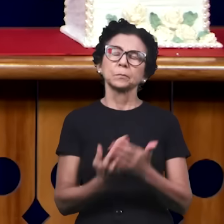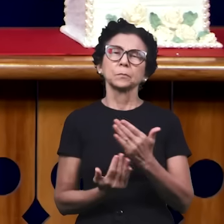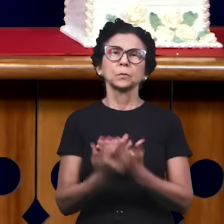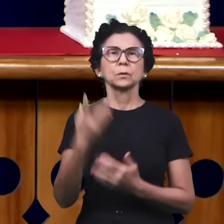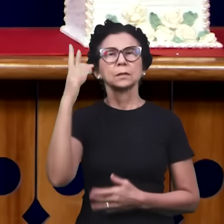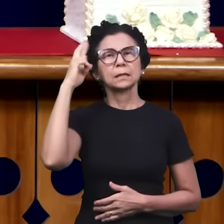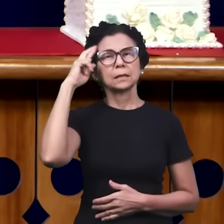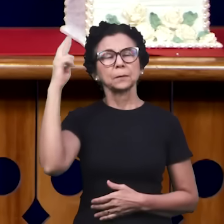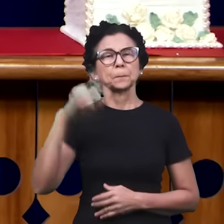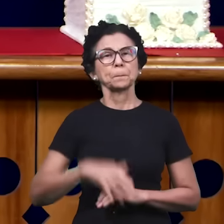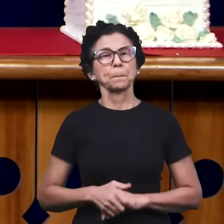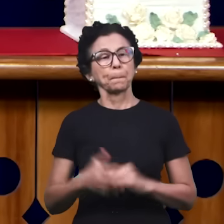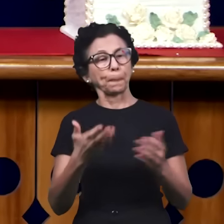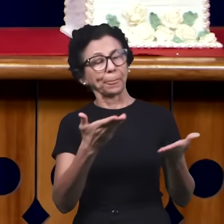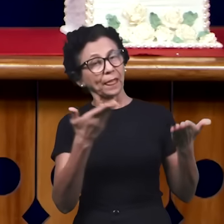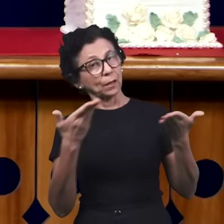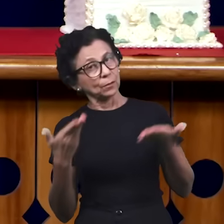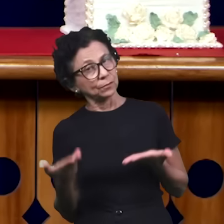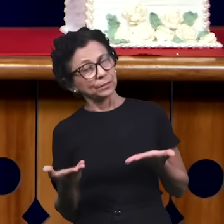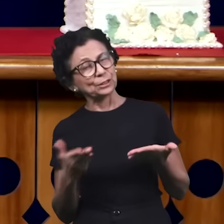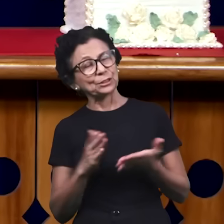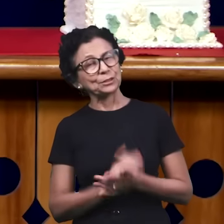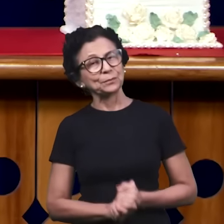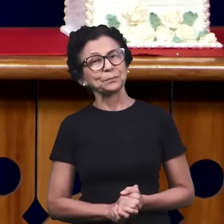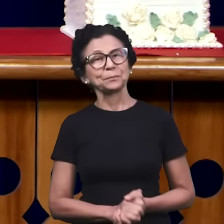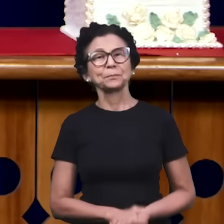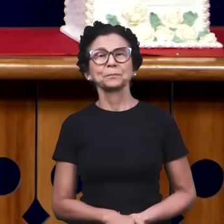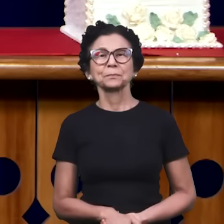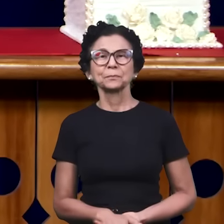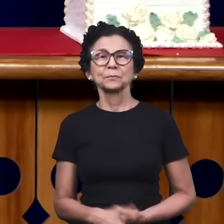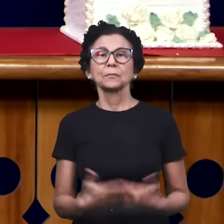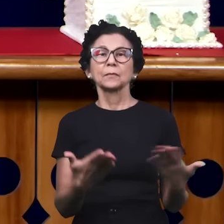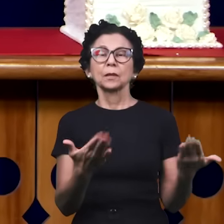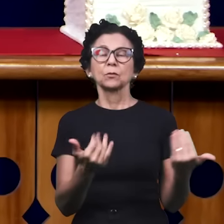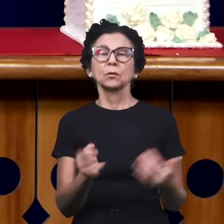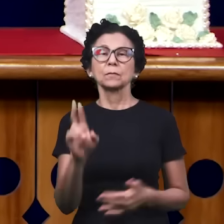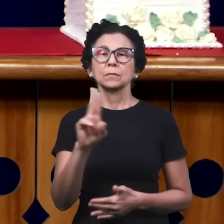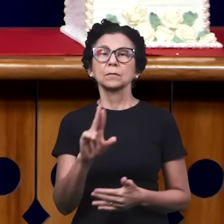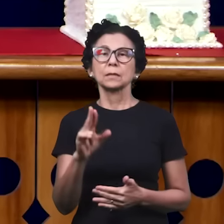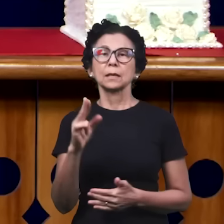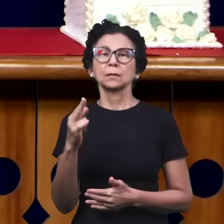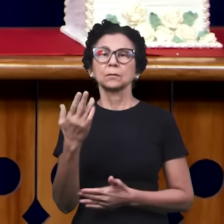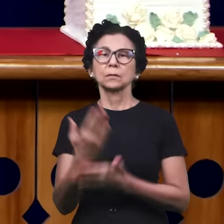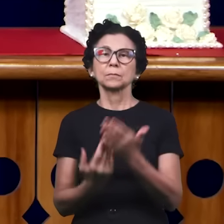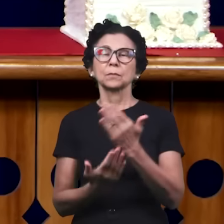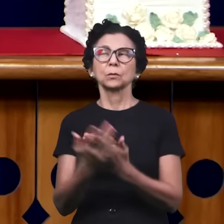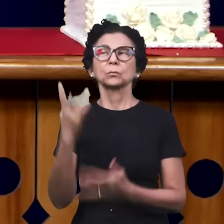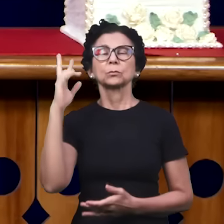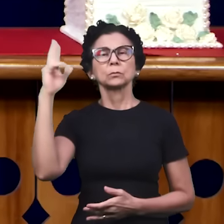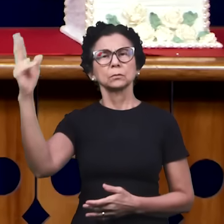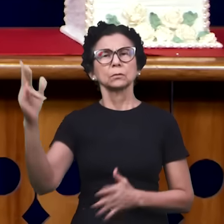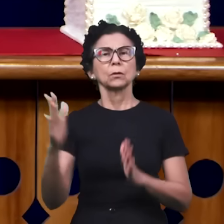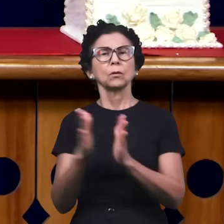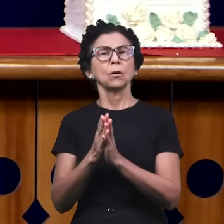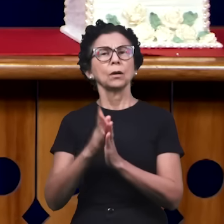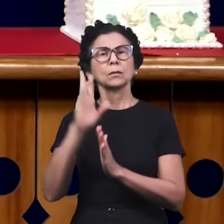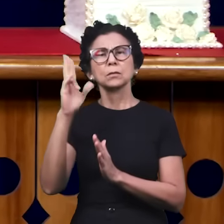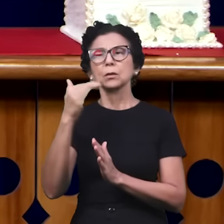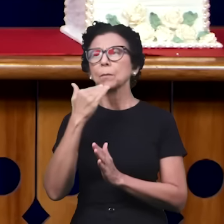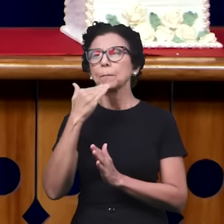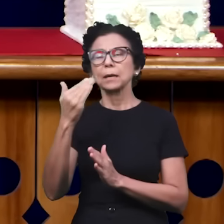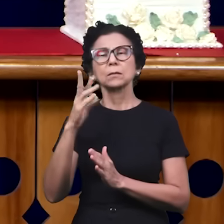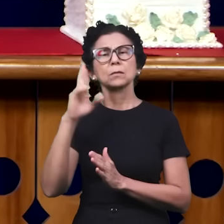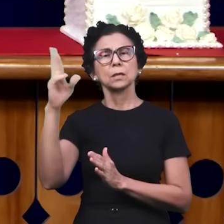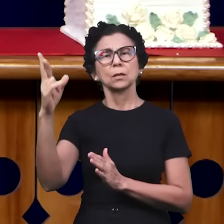Esse é o nosso convite com essa aula para levar o jovem a essa instrumentalidade. Busca o Senhor, busca a face do Senhor, busca